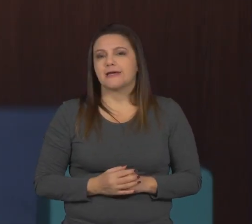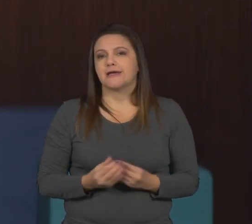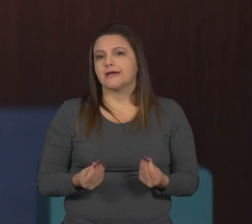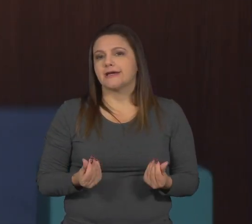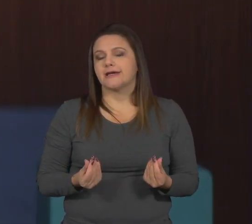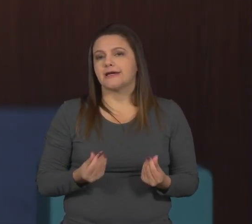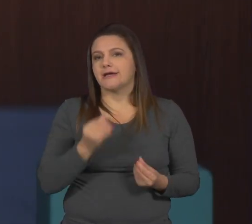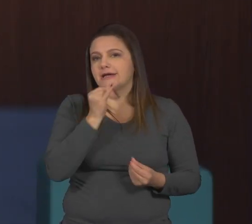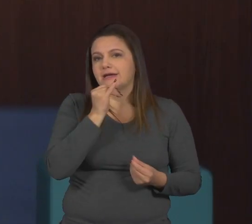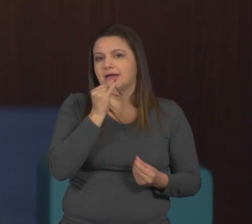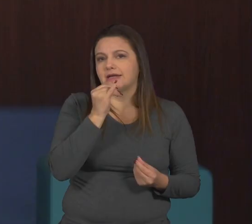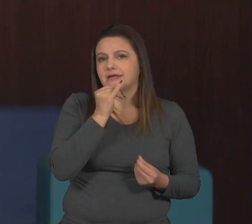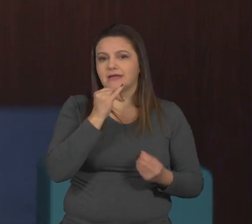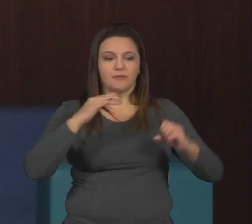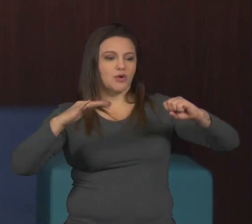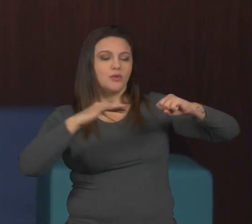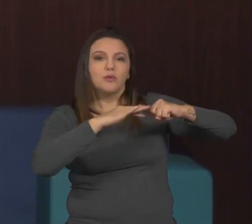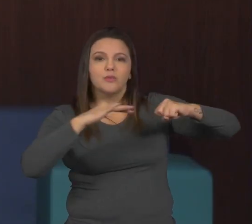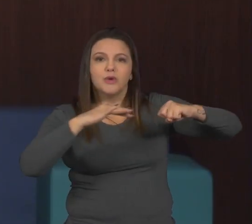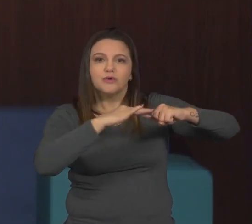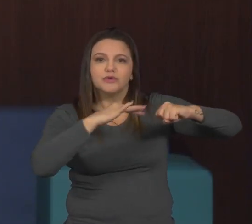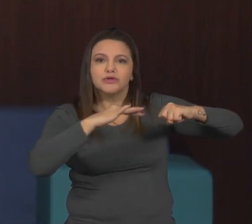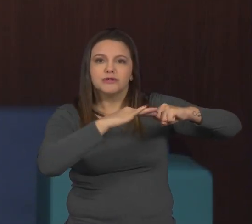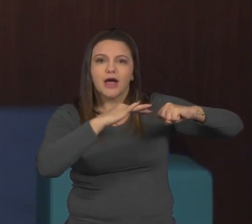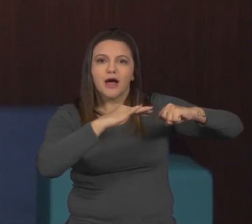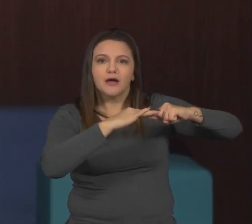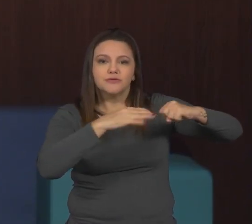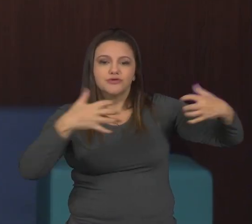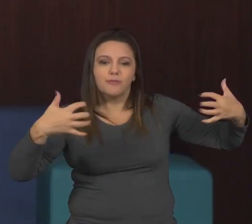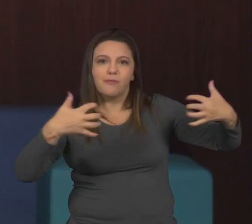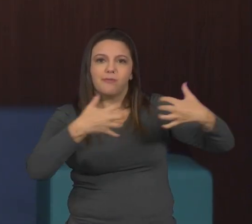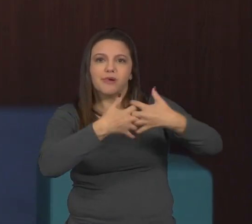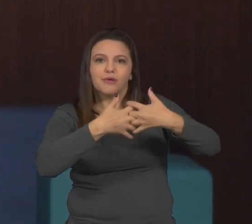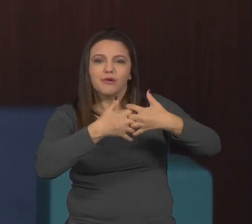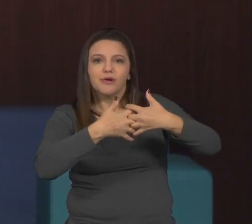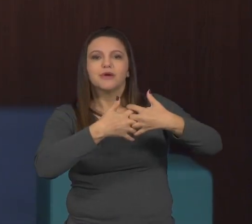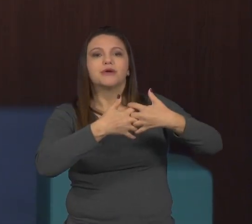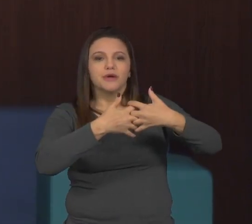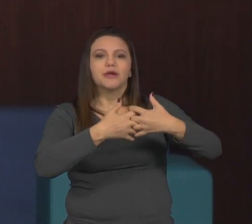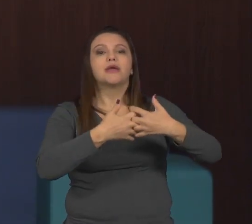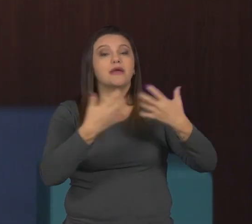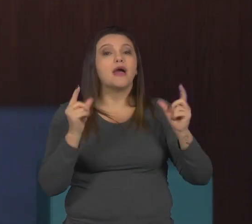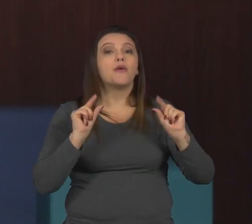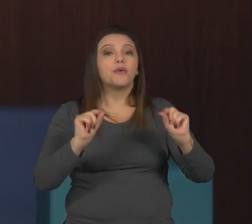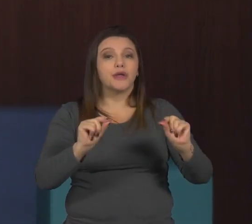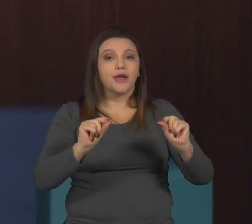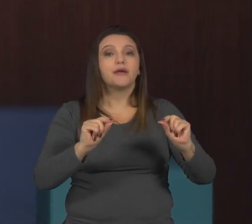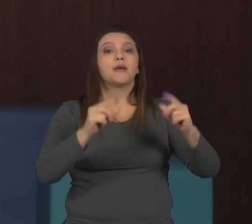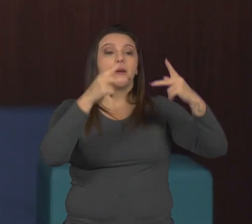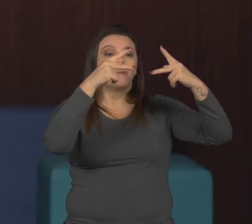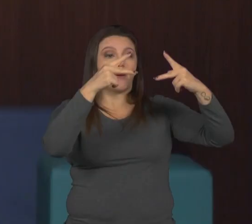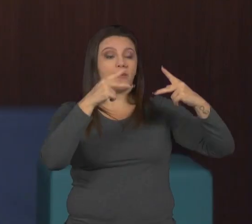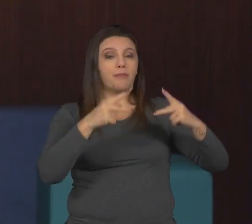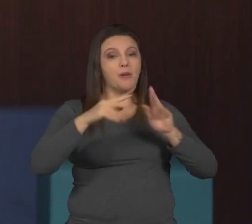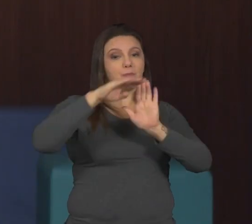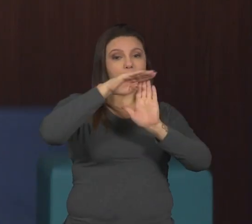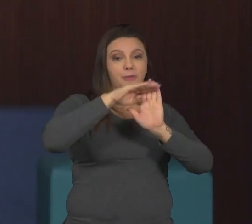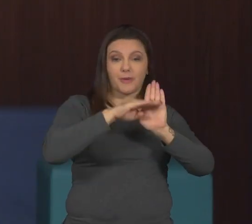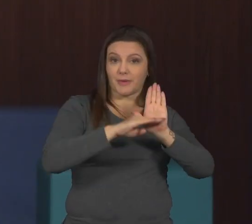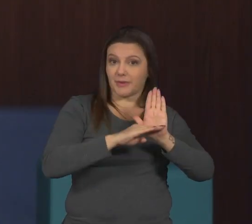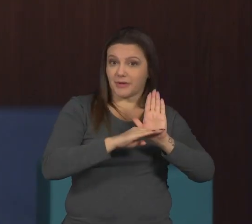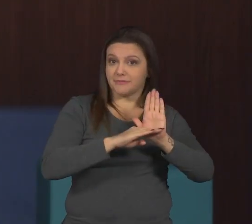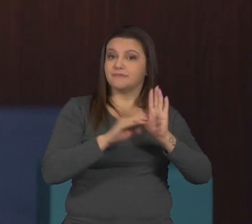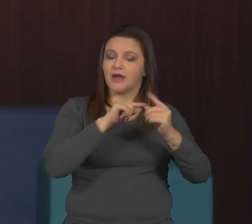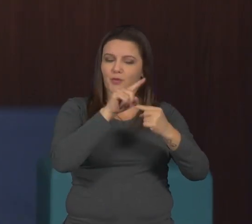a comunicação com o banco de dados num software que seja, por exemplo, orientado a objetos. Então, essa é a ideia,